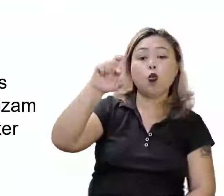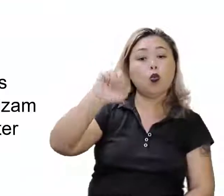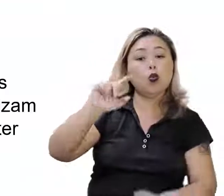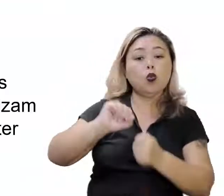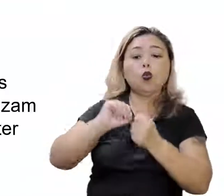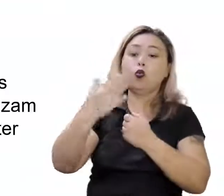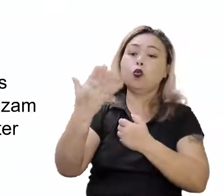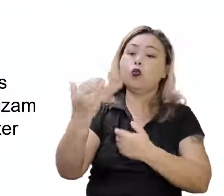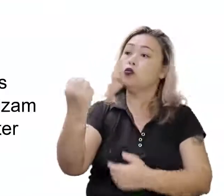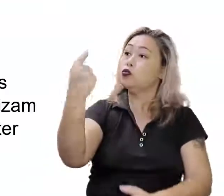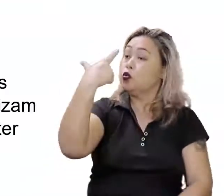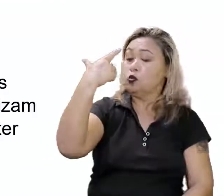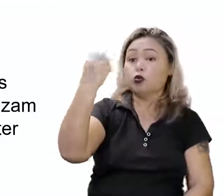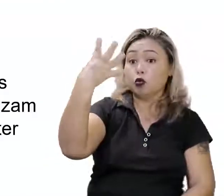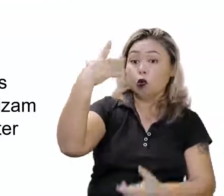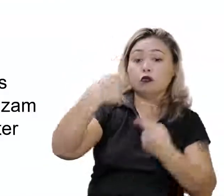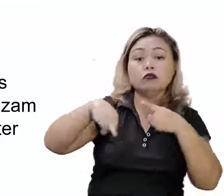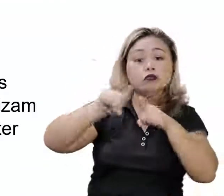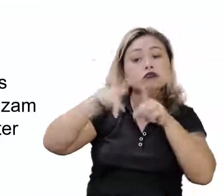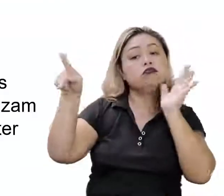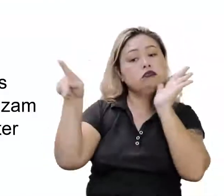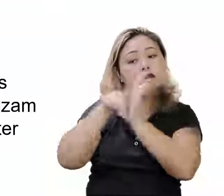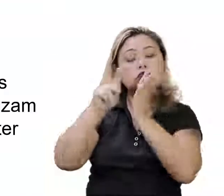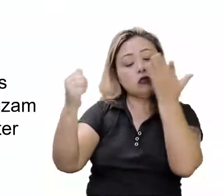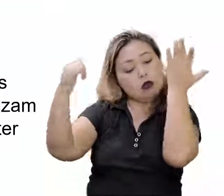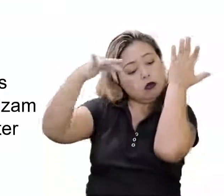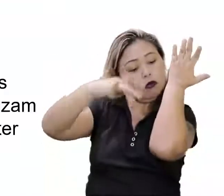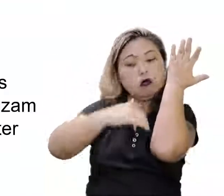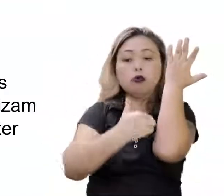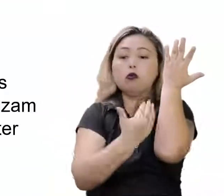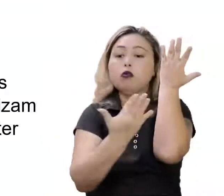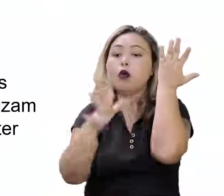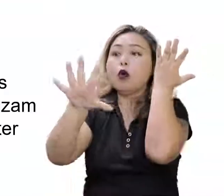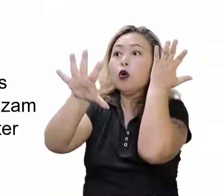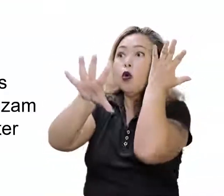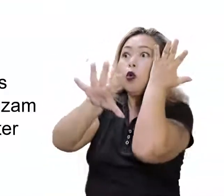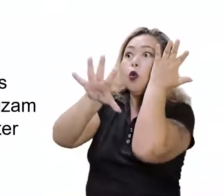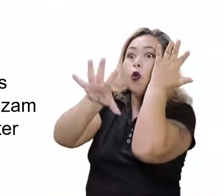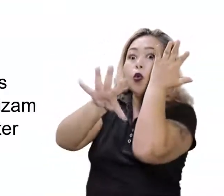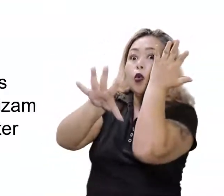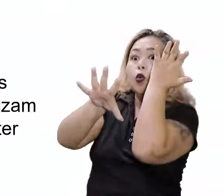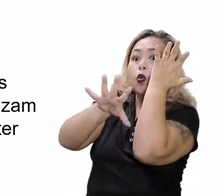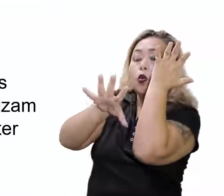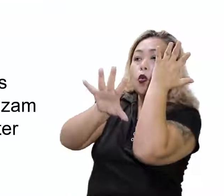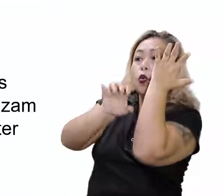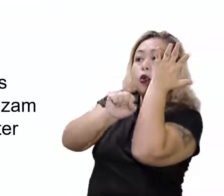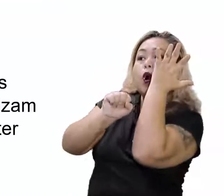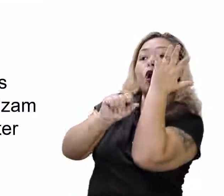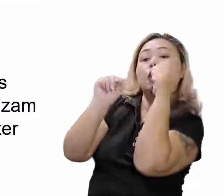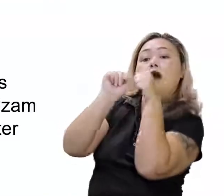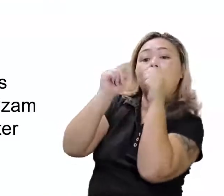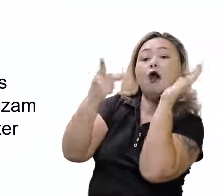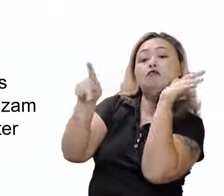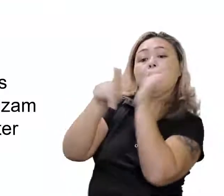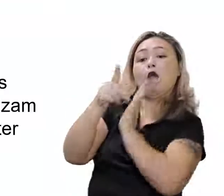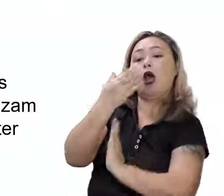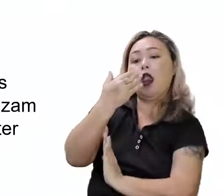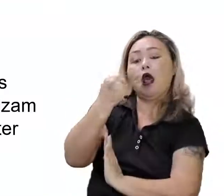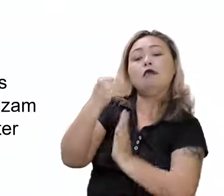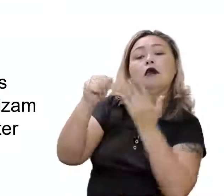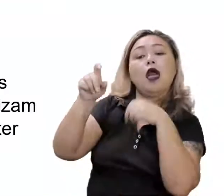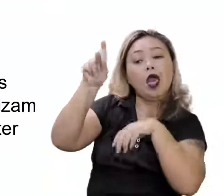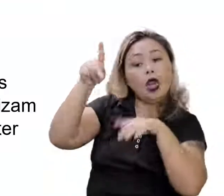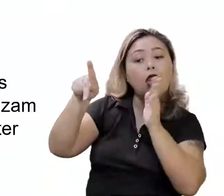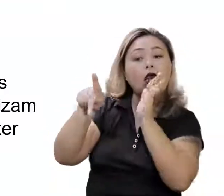modo autossuficiente. Por isso que eles são autotróficos. Perfeito? Esse é um conceito que a gente já vem falando para vocês em